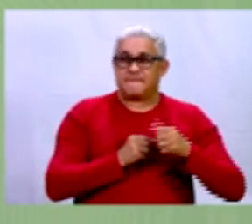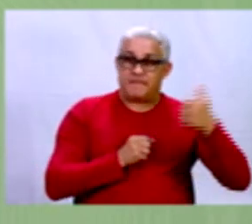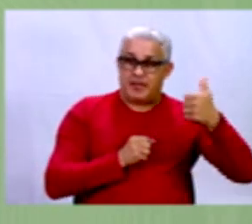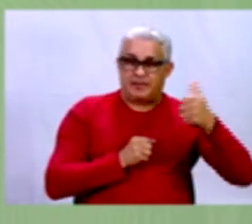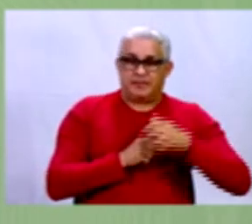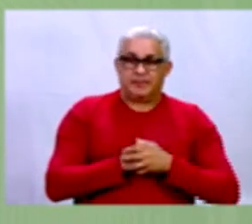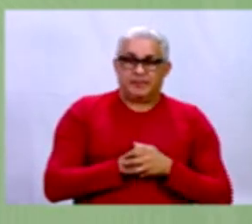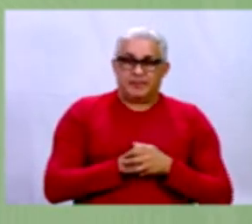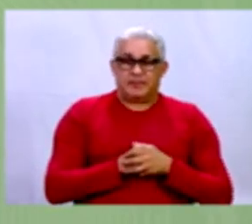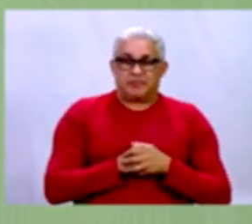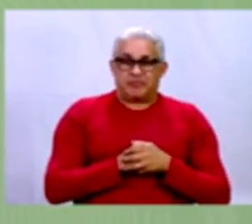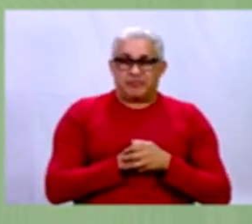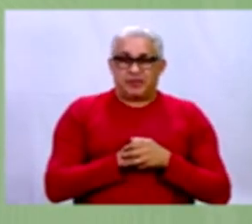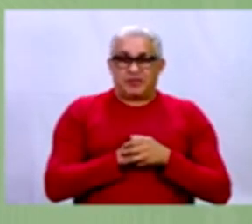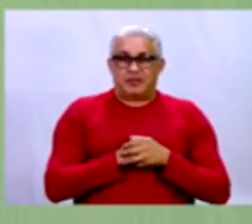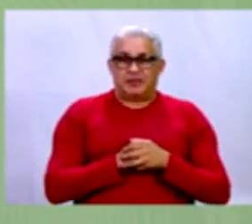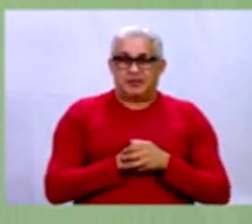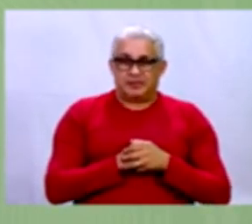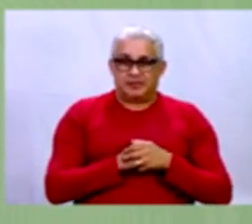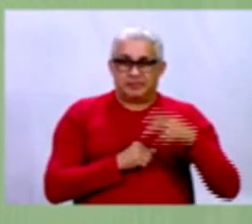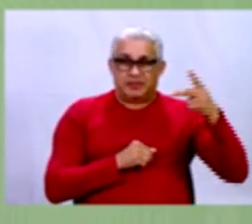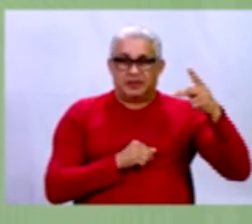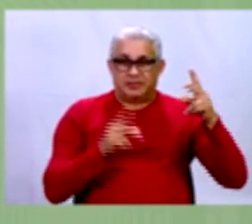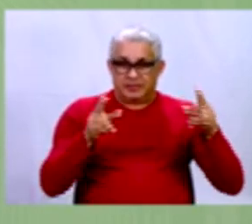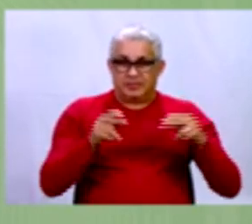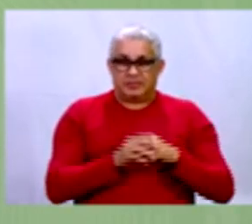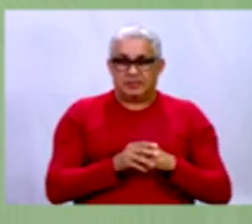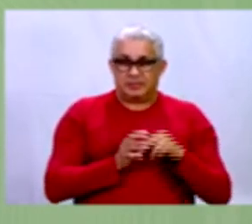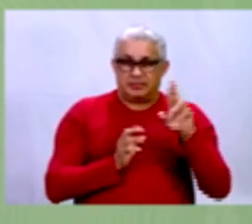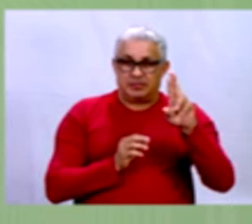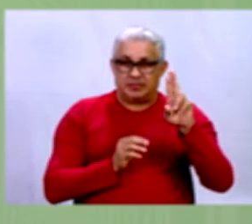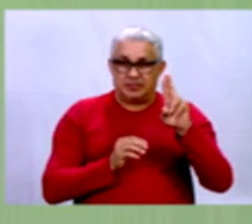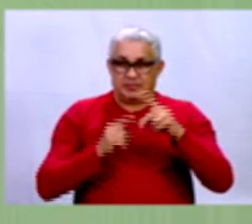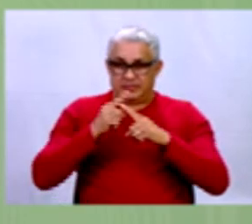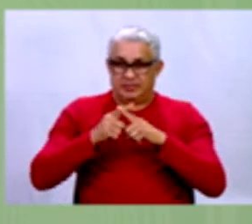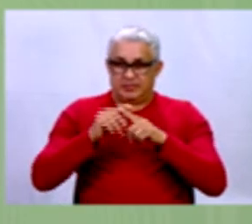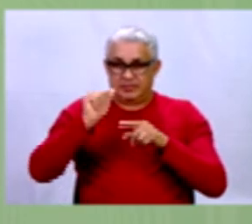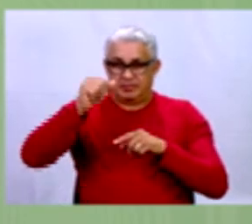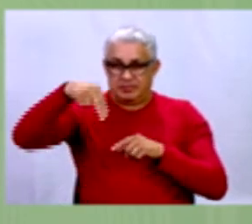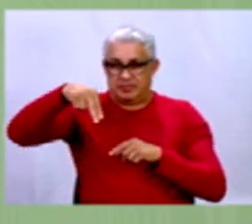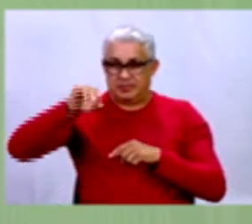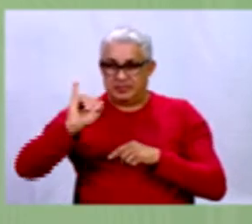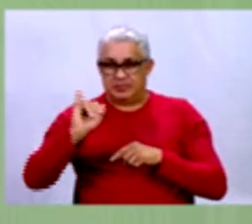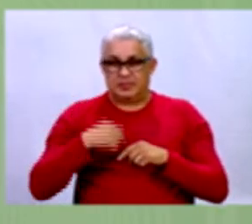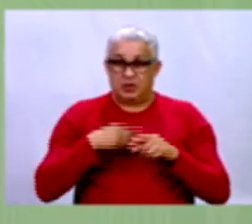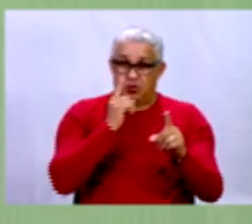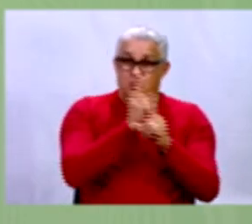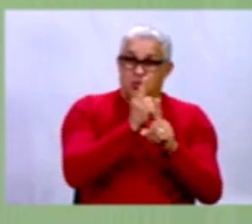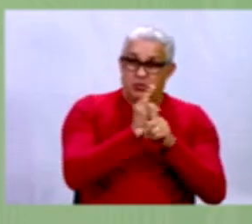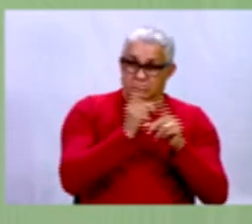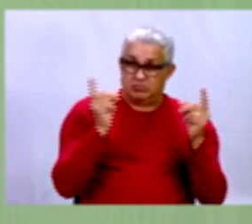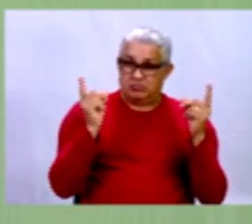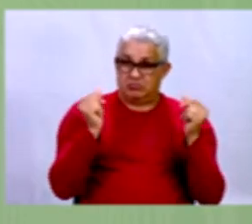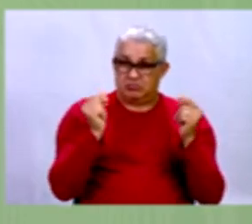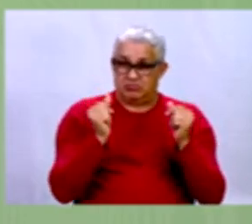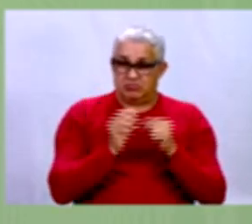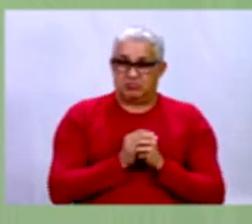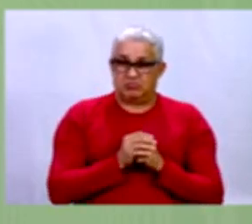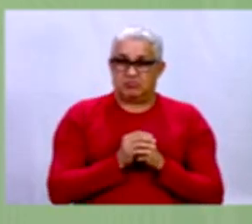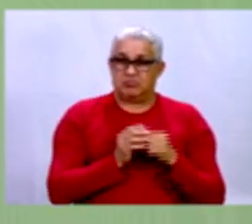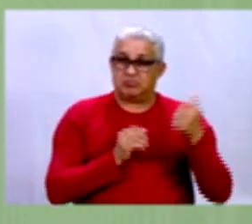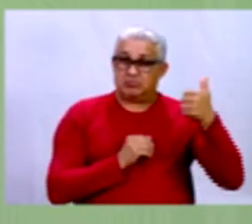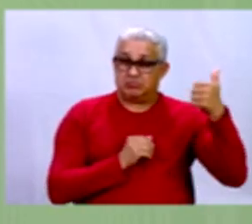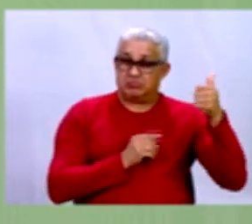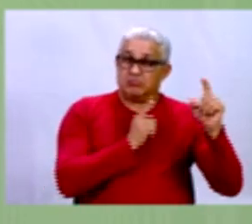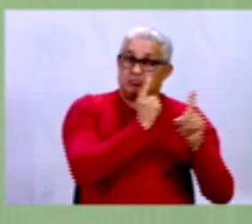passo. Como a fórmula é P igual R vezes ANI, para eu encontrar o valor daquela fórmula, eu tenho que